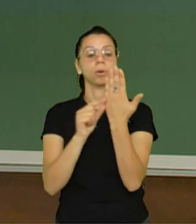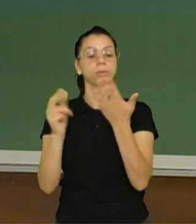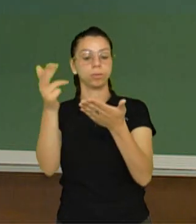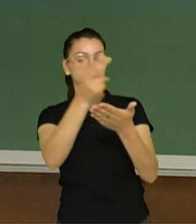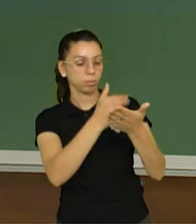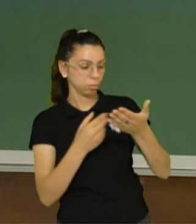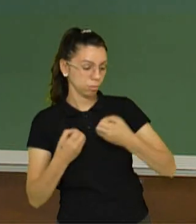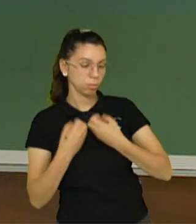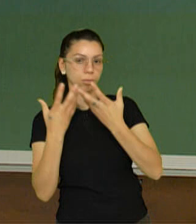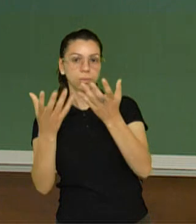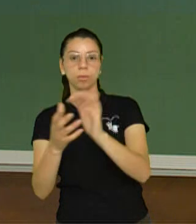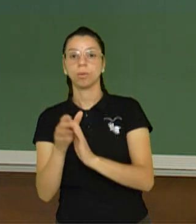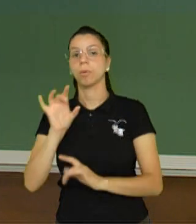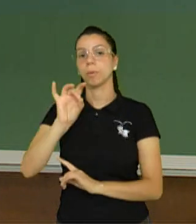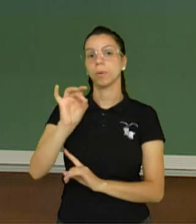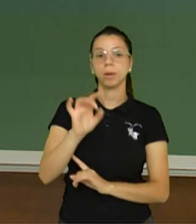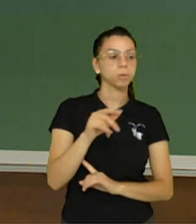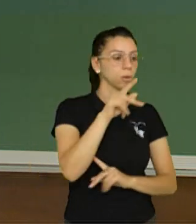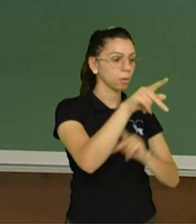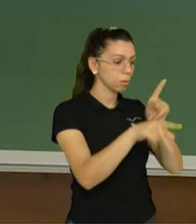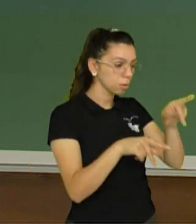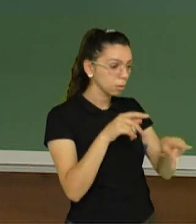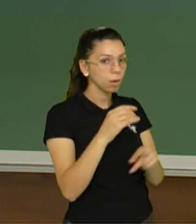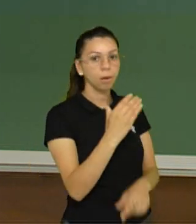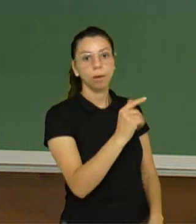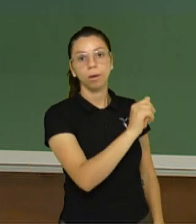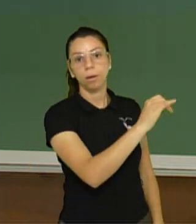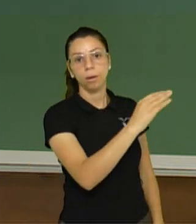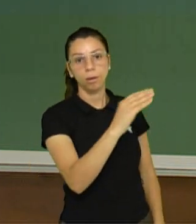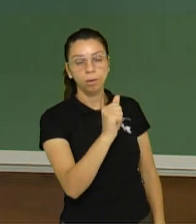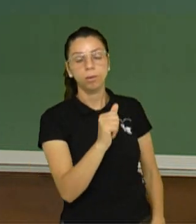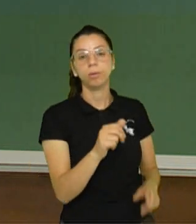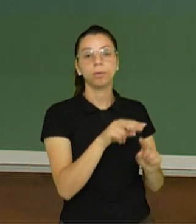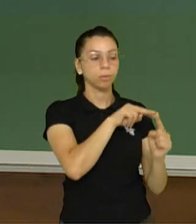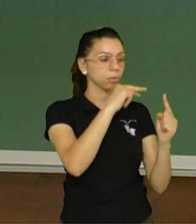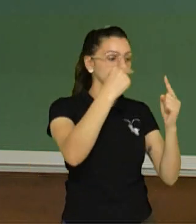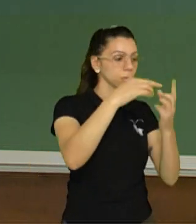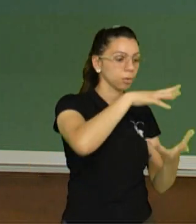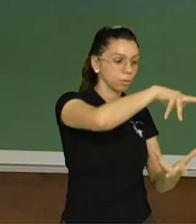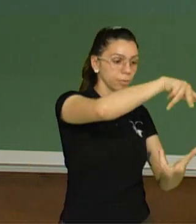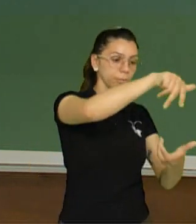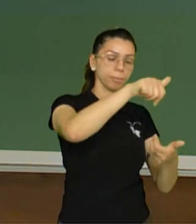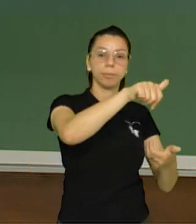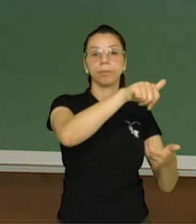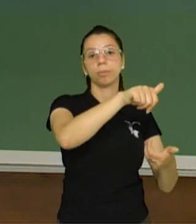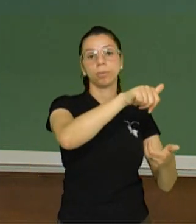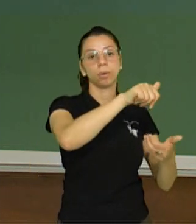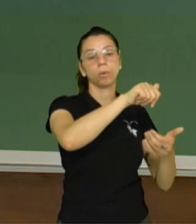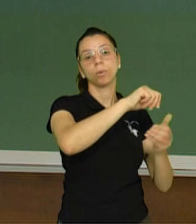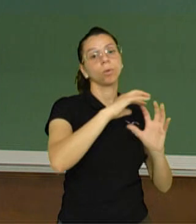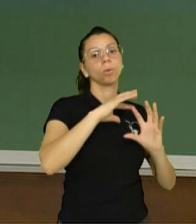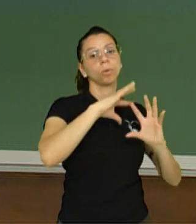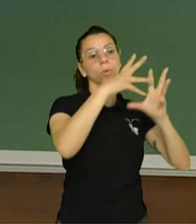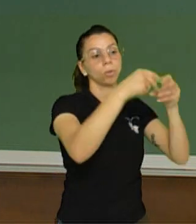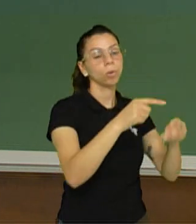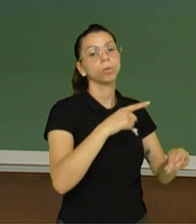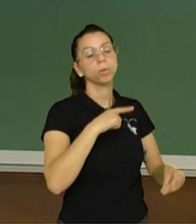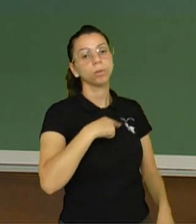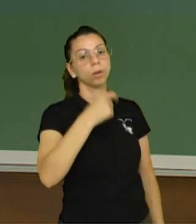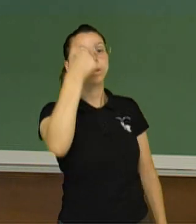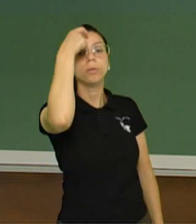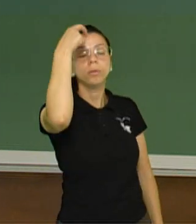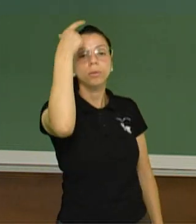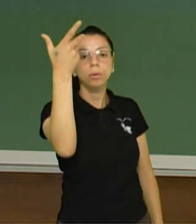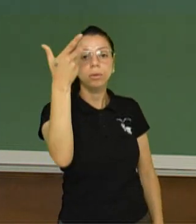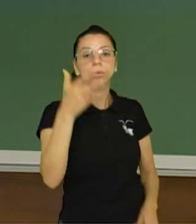não como a racionalidade vê o mundo. Essa racionalidade que seria essa perspectiva universal. Todos têm racionalidade, né? Por exemplo, segundo